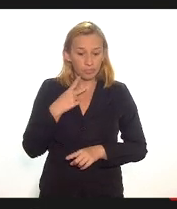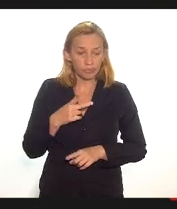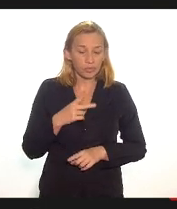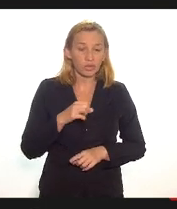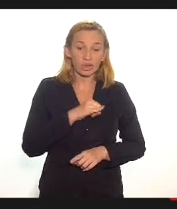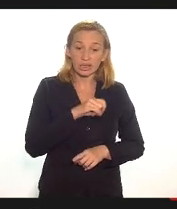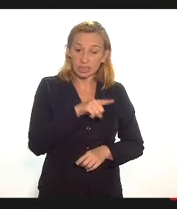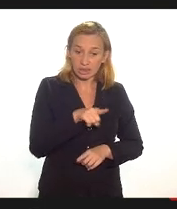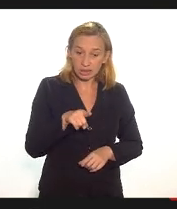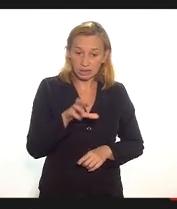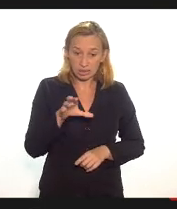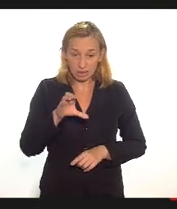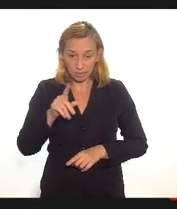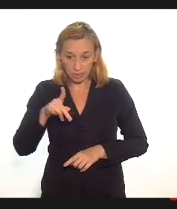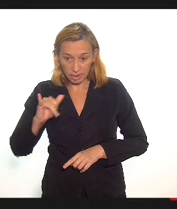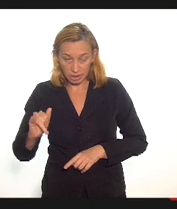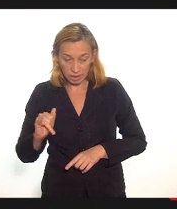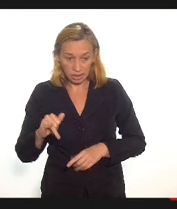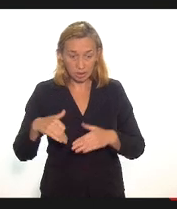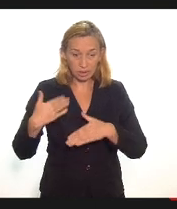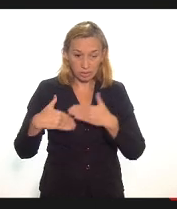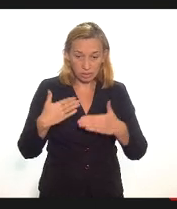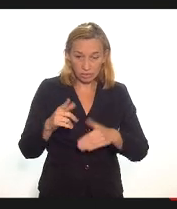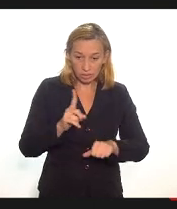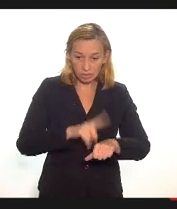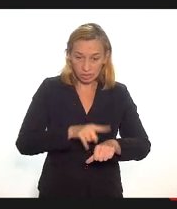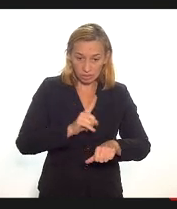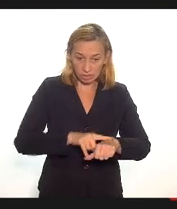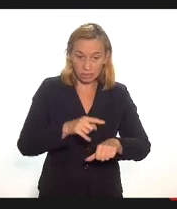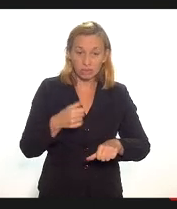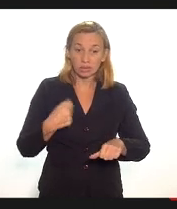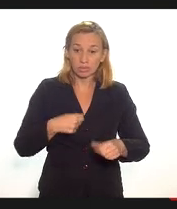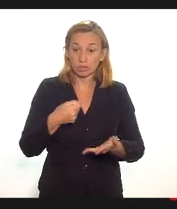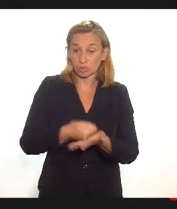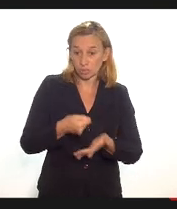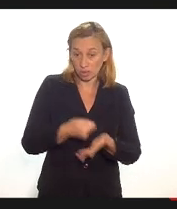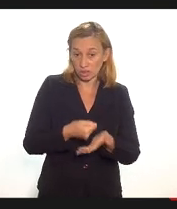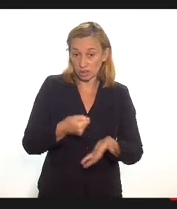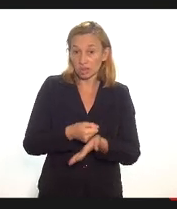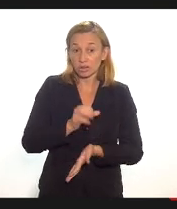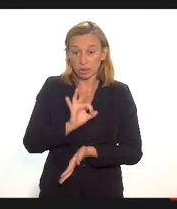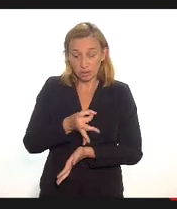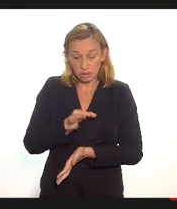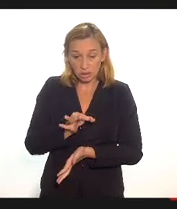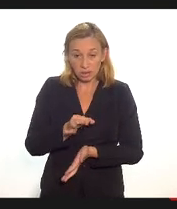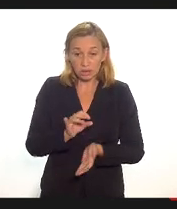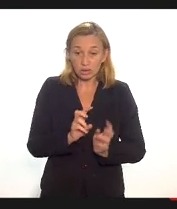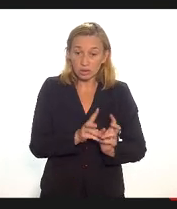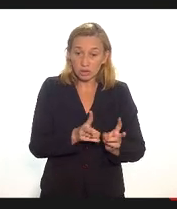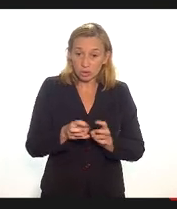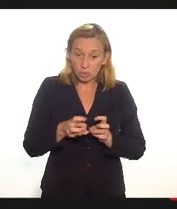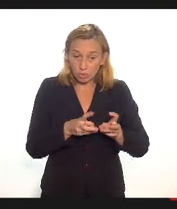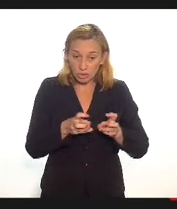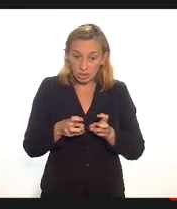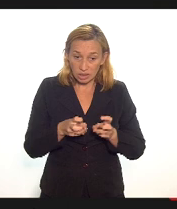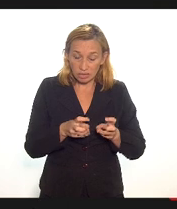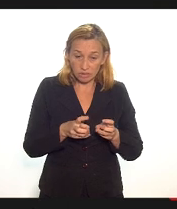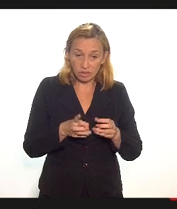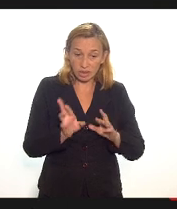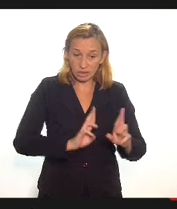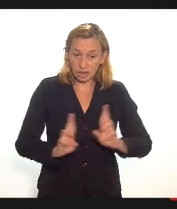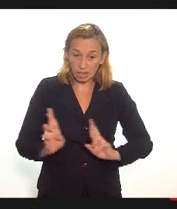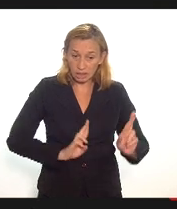essa CPI alargou esse prazo, a gente tem obrigação, né, de buscar essa relação